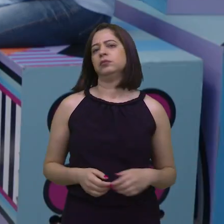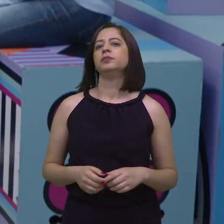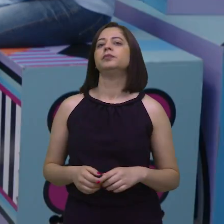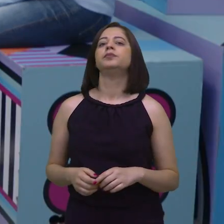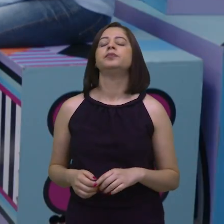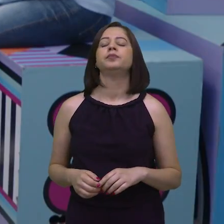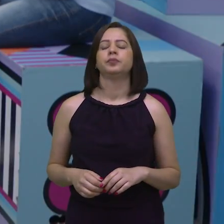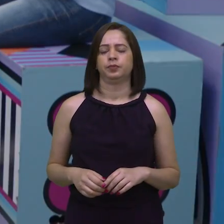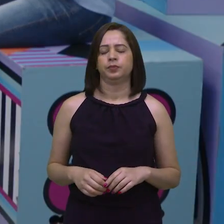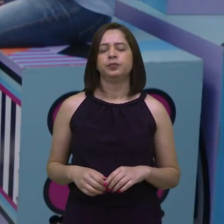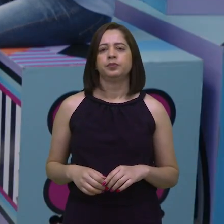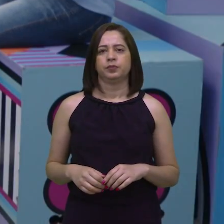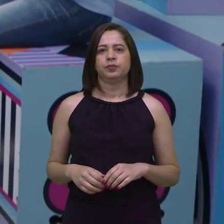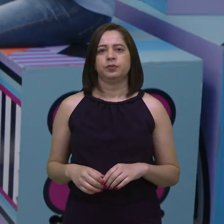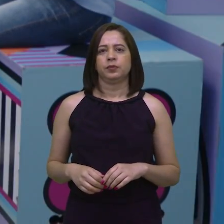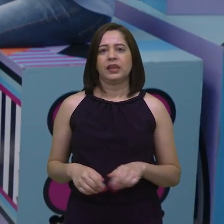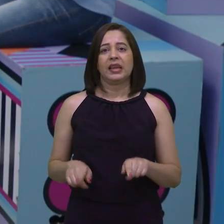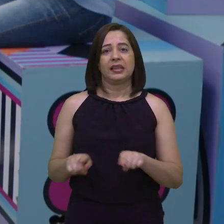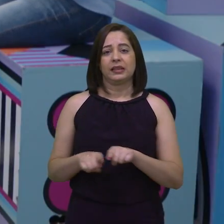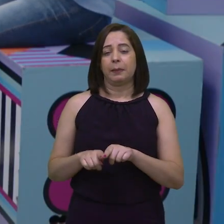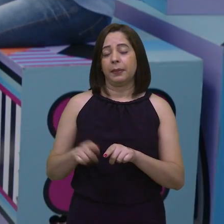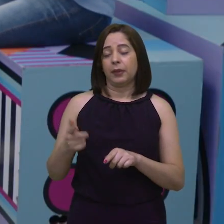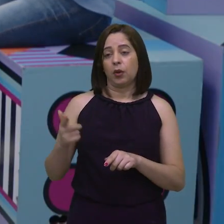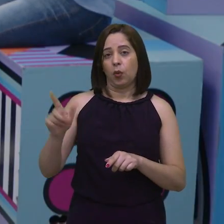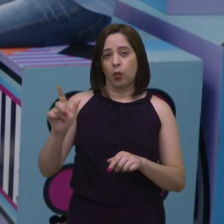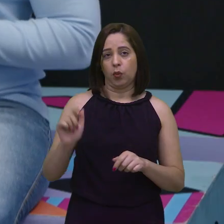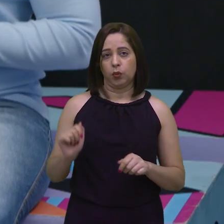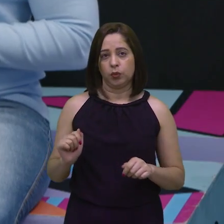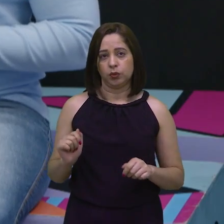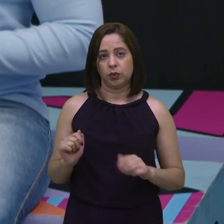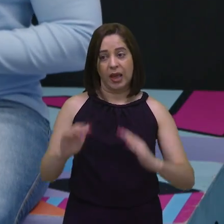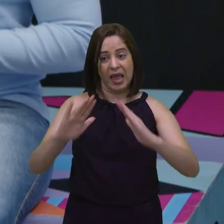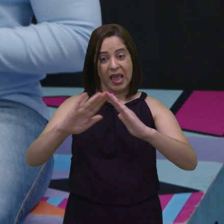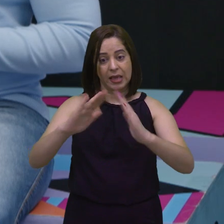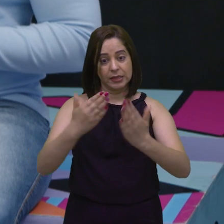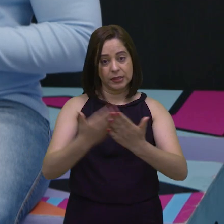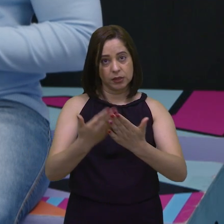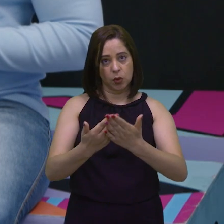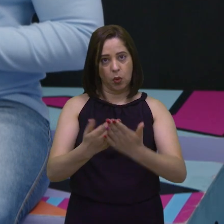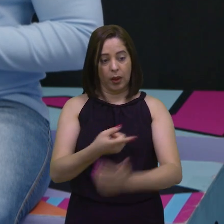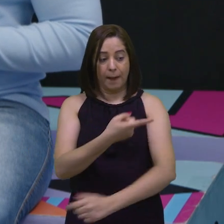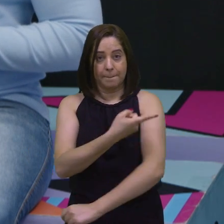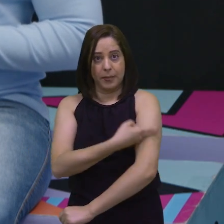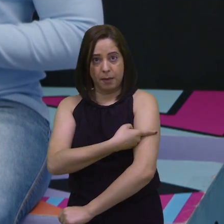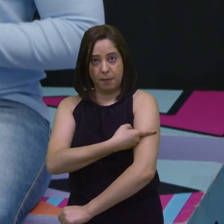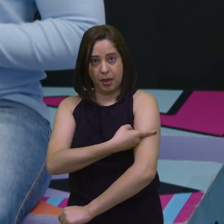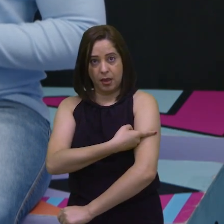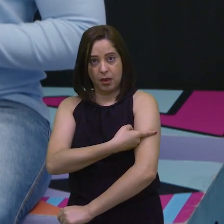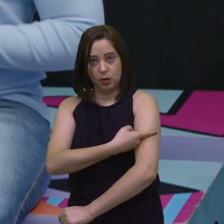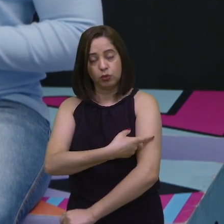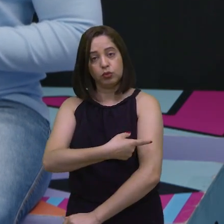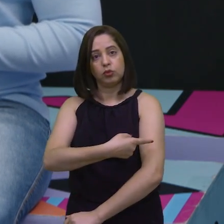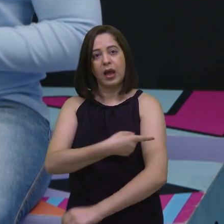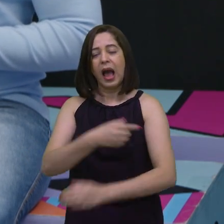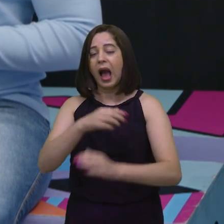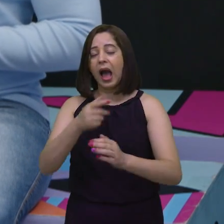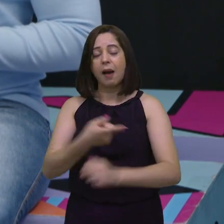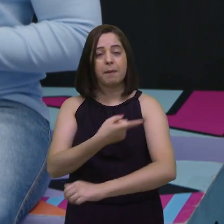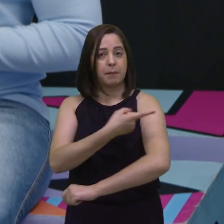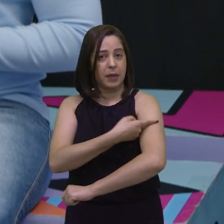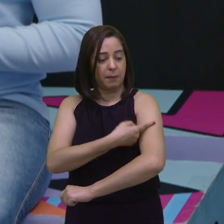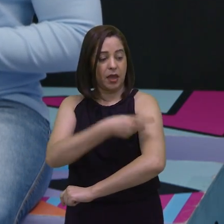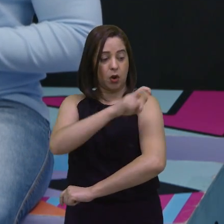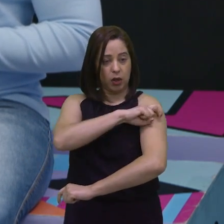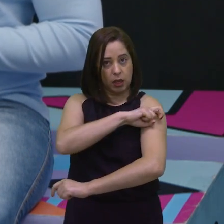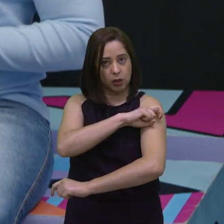E tem outra questão dentro disso, né, Thiago, que, por exemplo, em toda a escola, desde a primeira série até o terceiro ano do